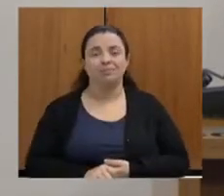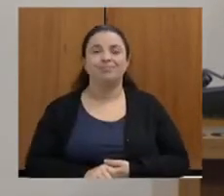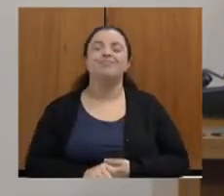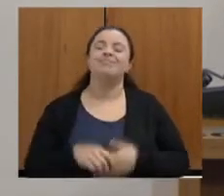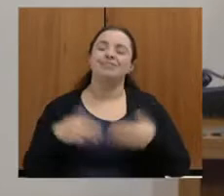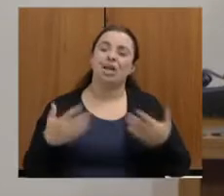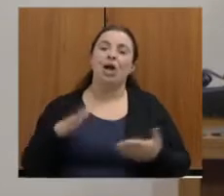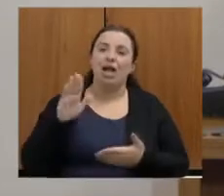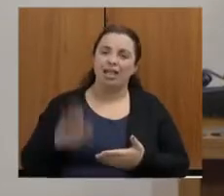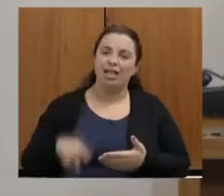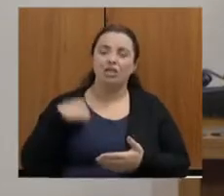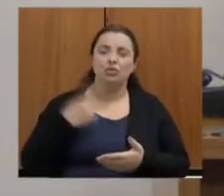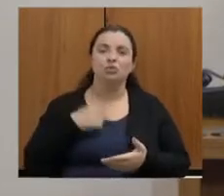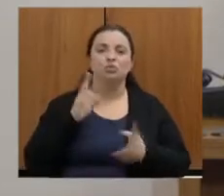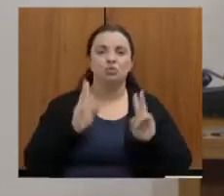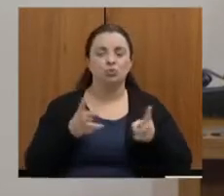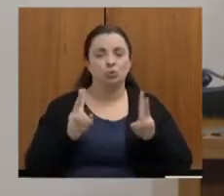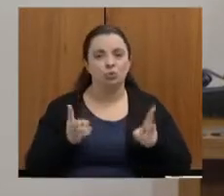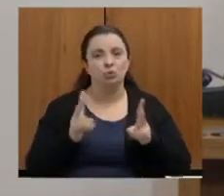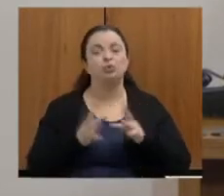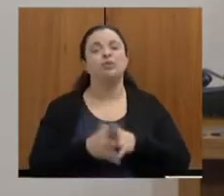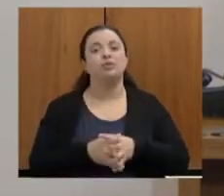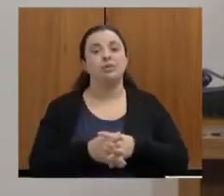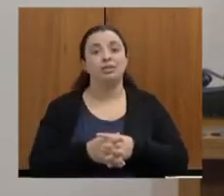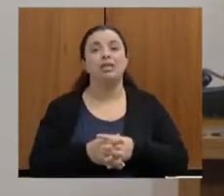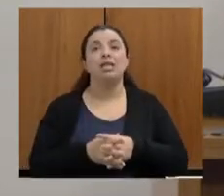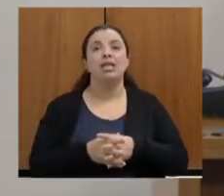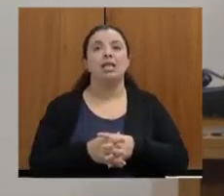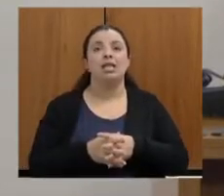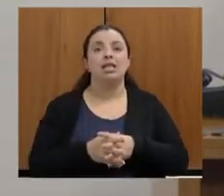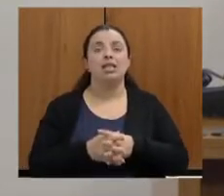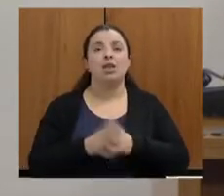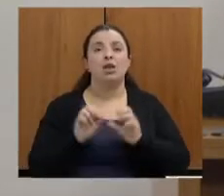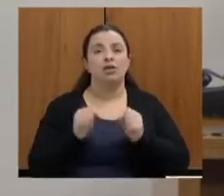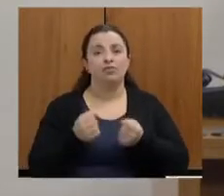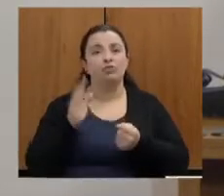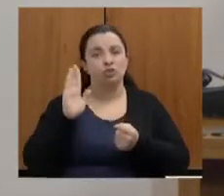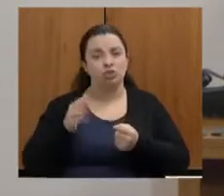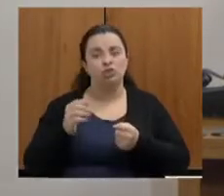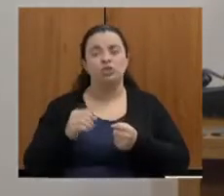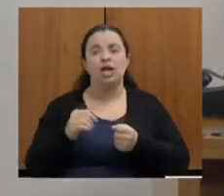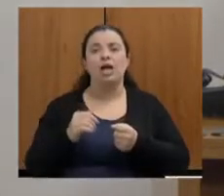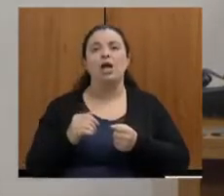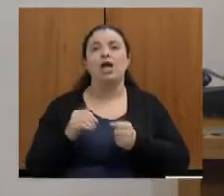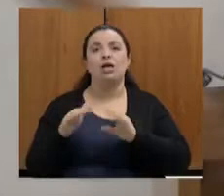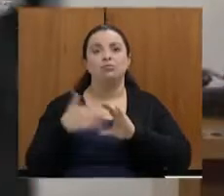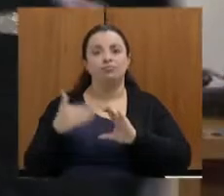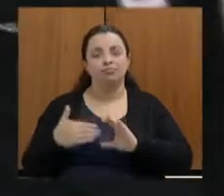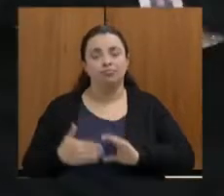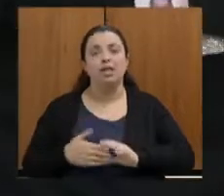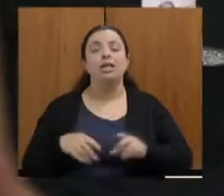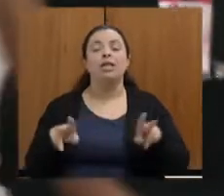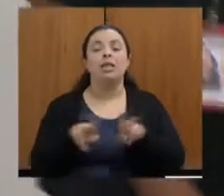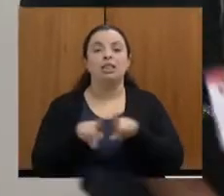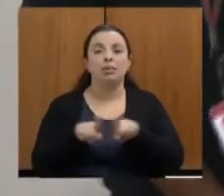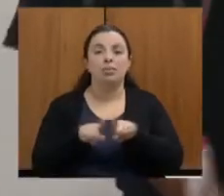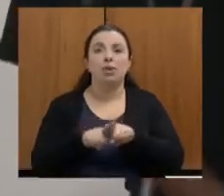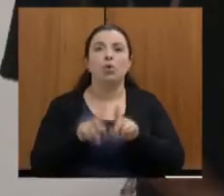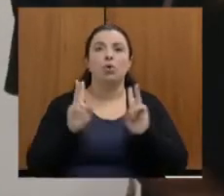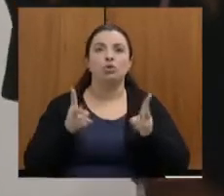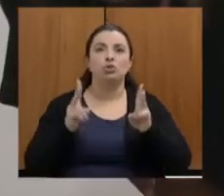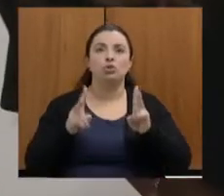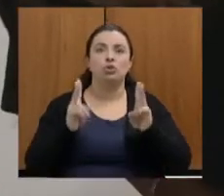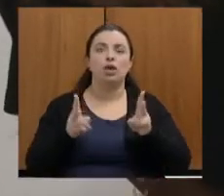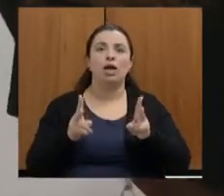continua é as nossas registros e damos continuidade também aos nossos trabalhos